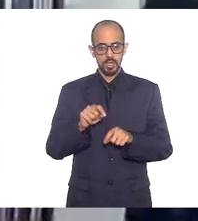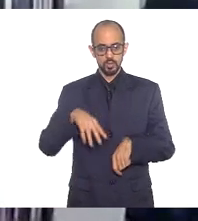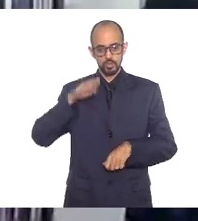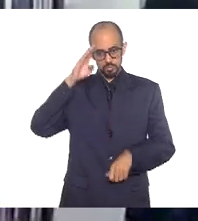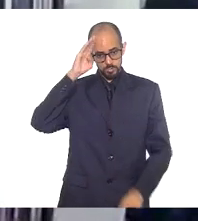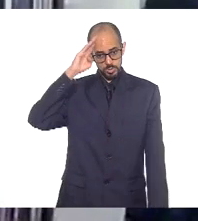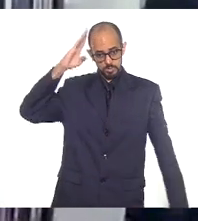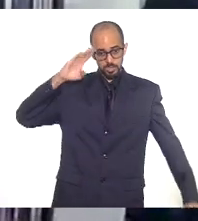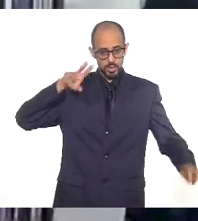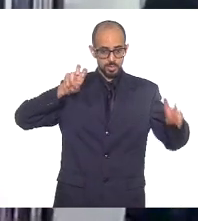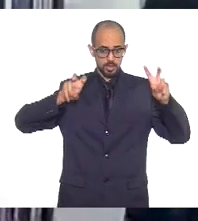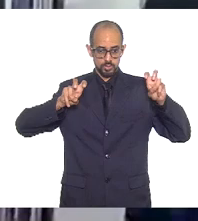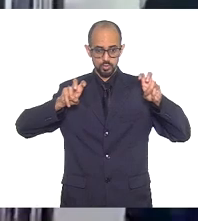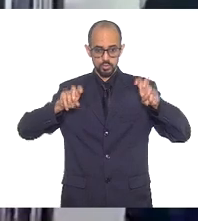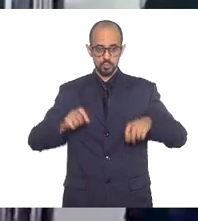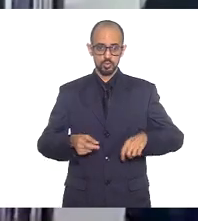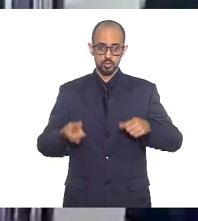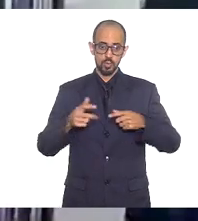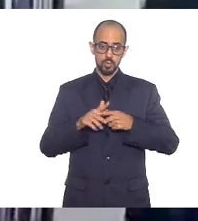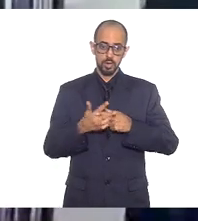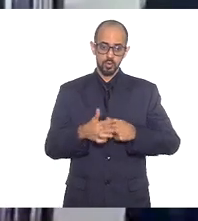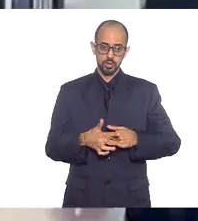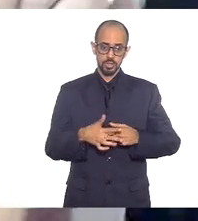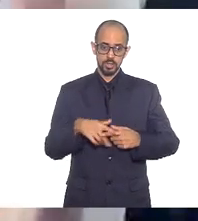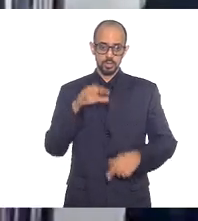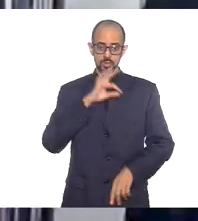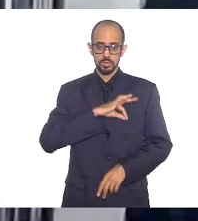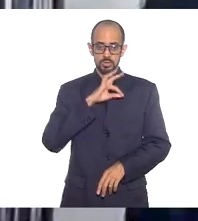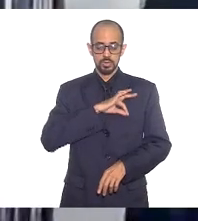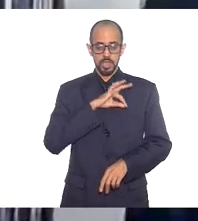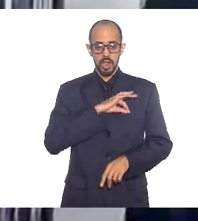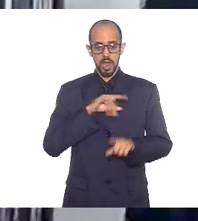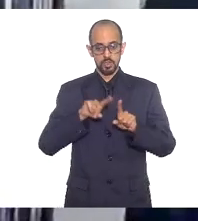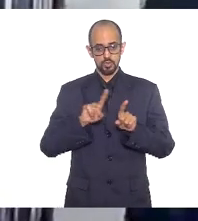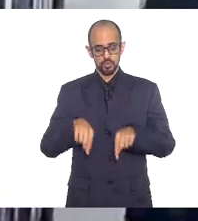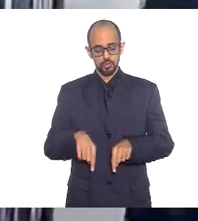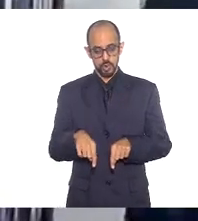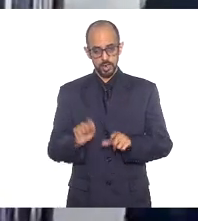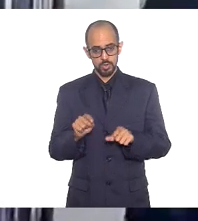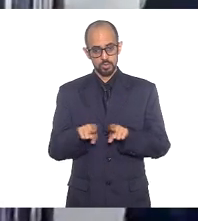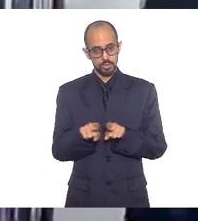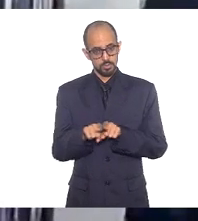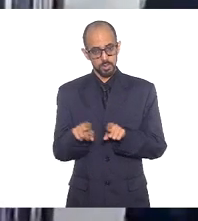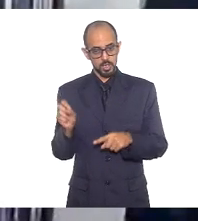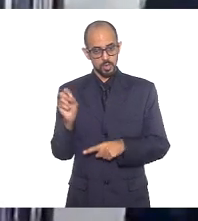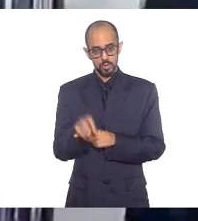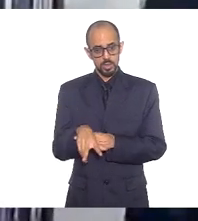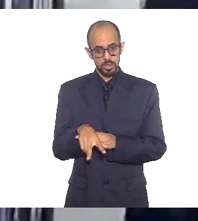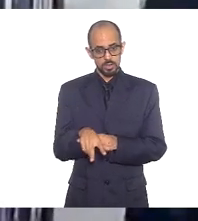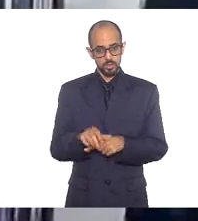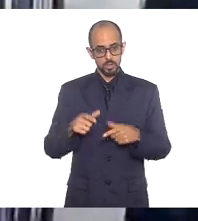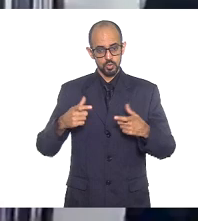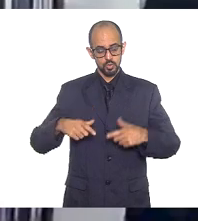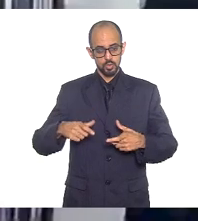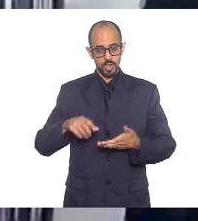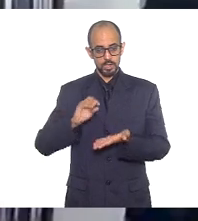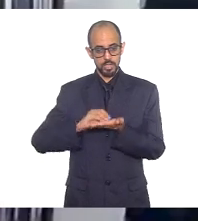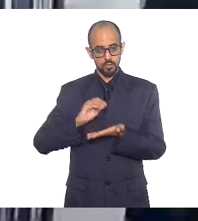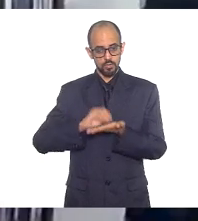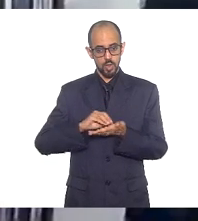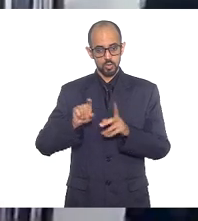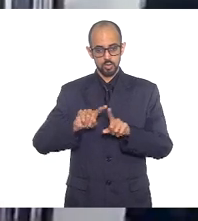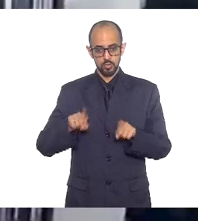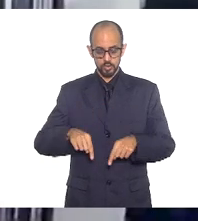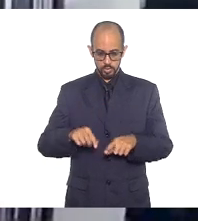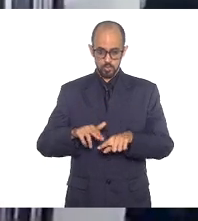as prioridades quanto à recomposição salarial dos servidores e contratação nas áreas com déficit de servidores. Então, por